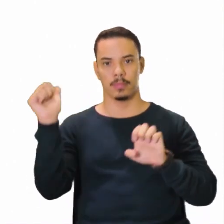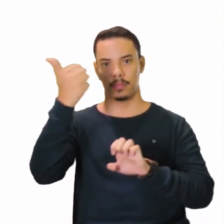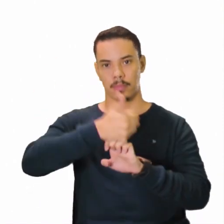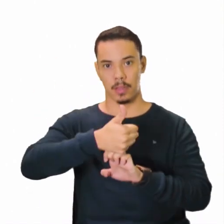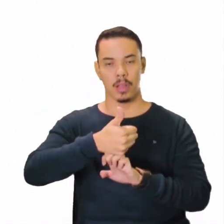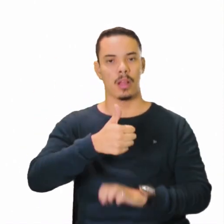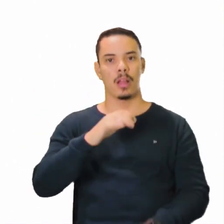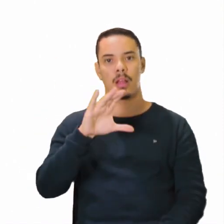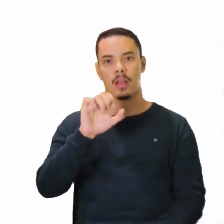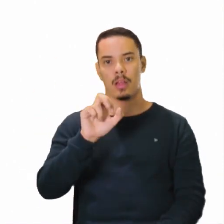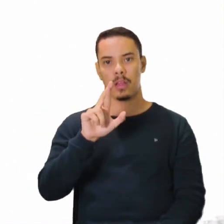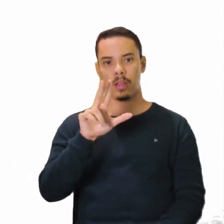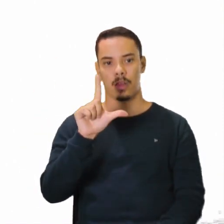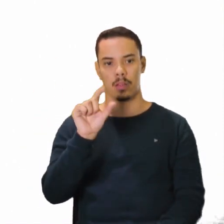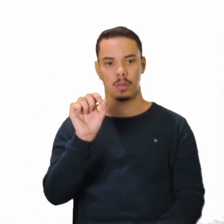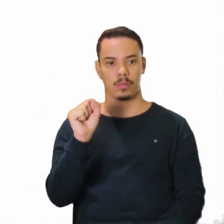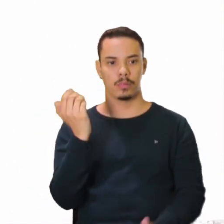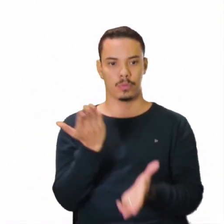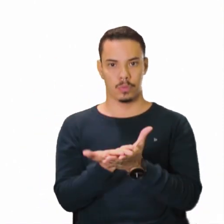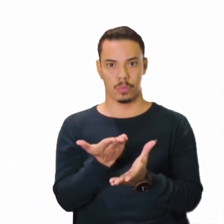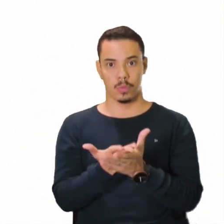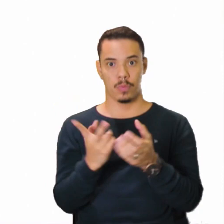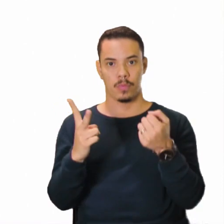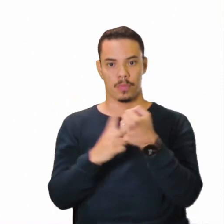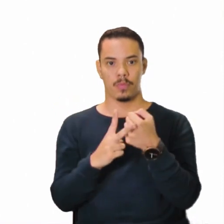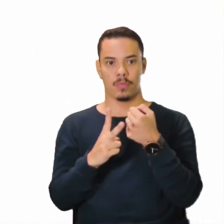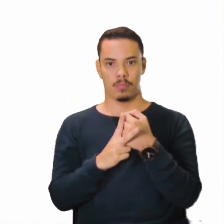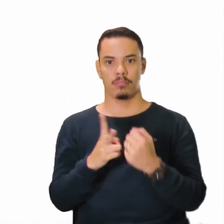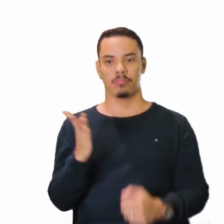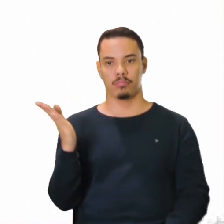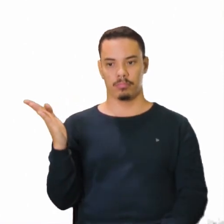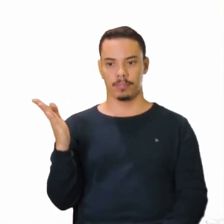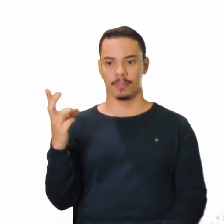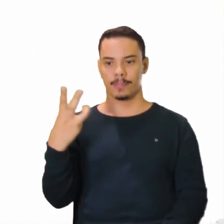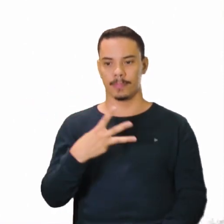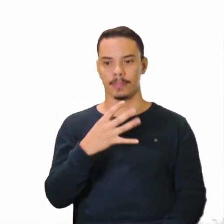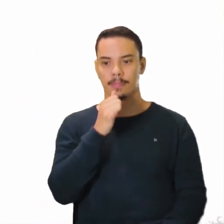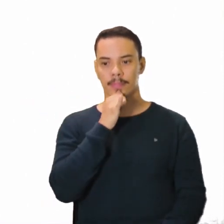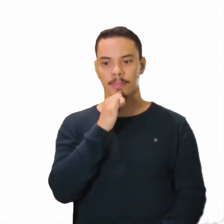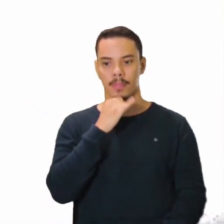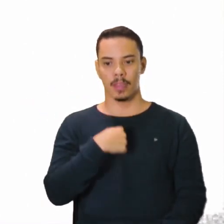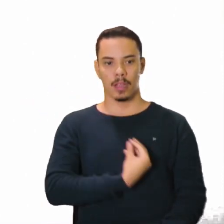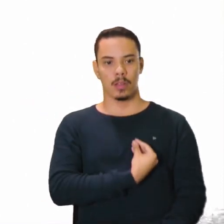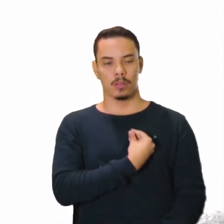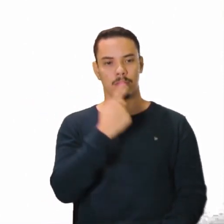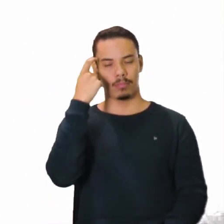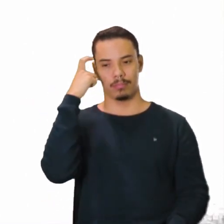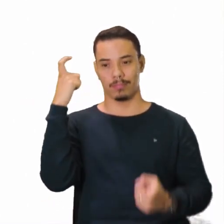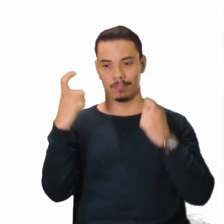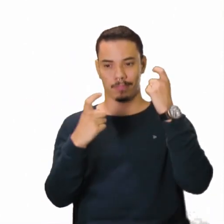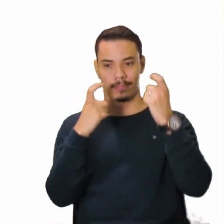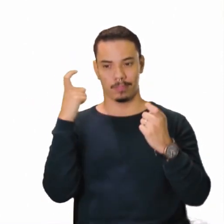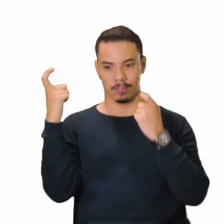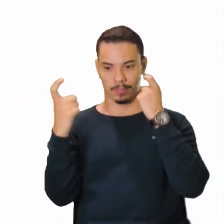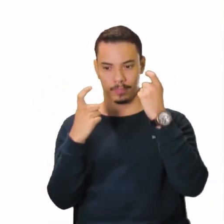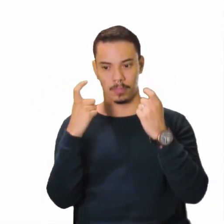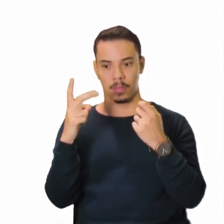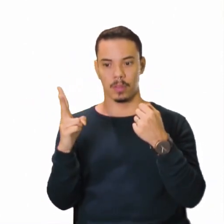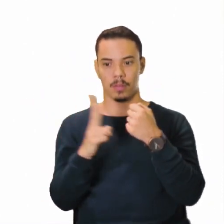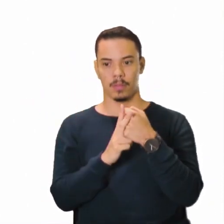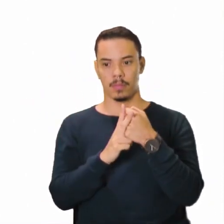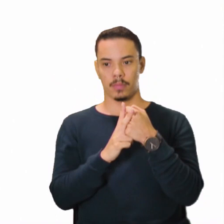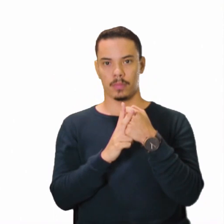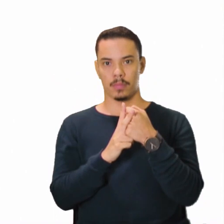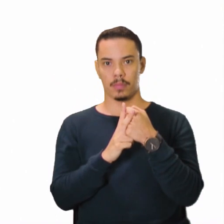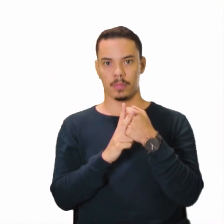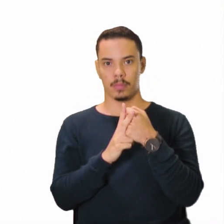é estudioso. O verbo já está sublinhado. Terceiro exemplo, eu estou preocupada. O verbo já está aí sublinhado,